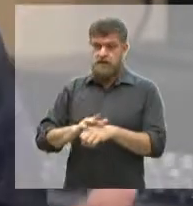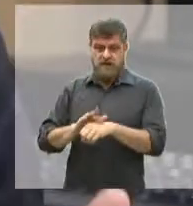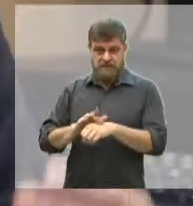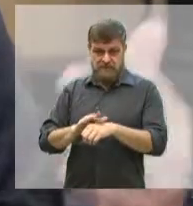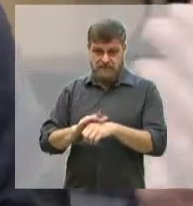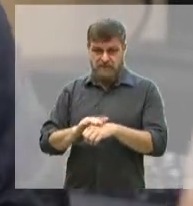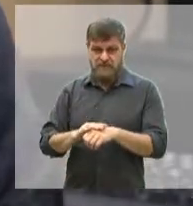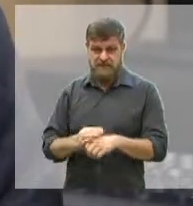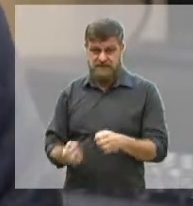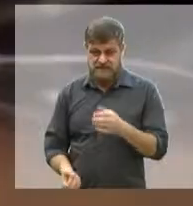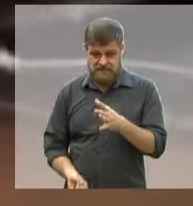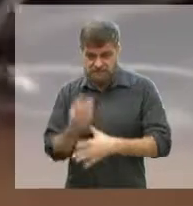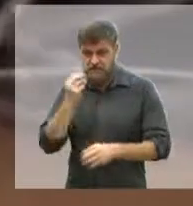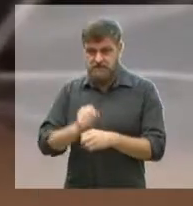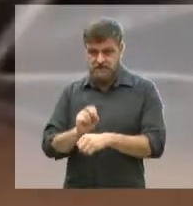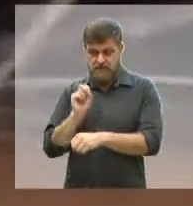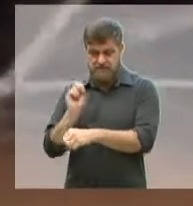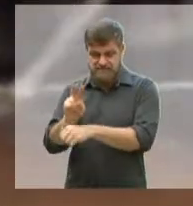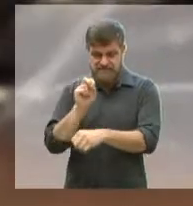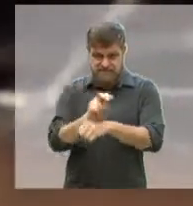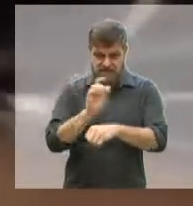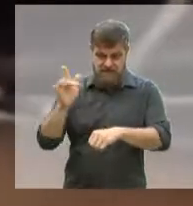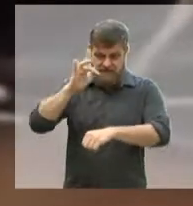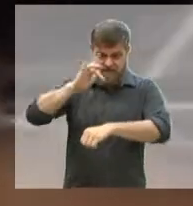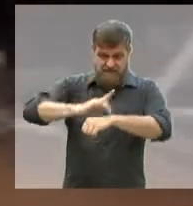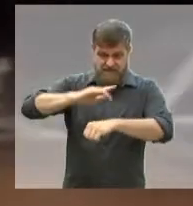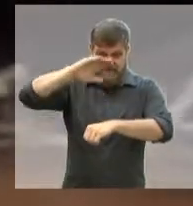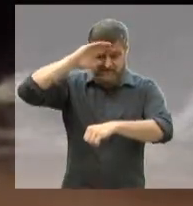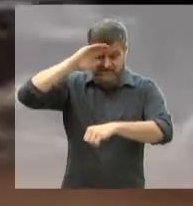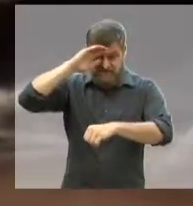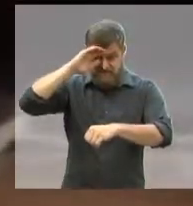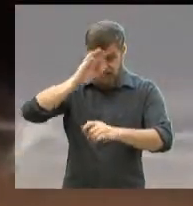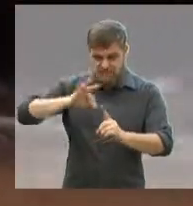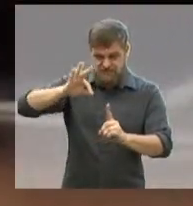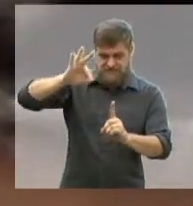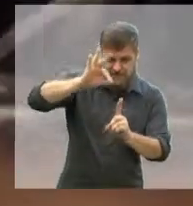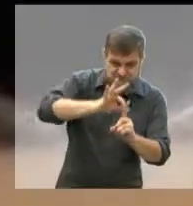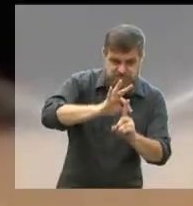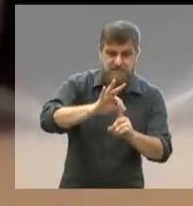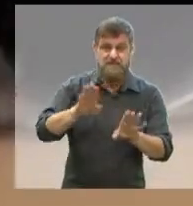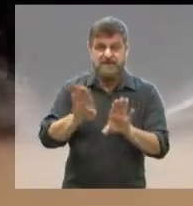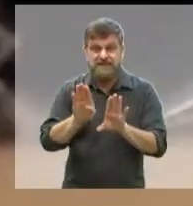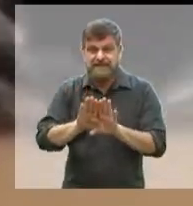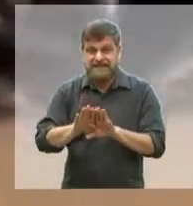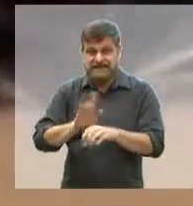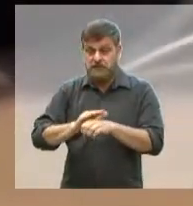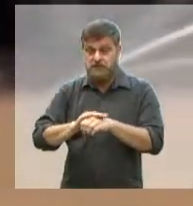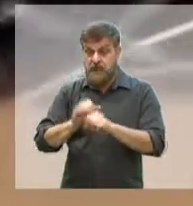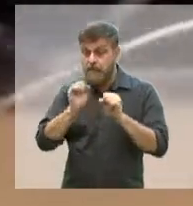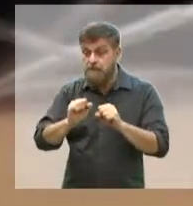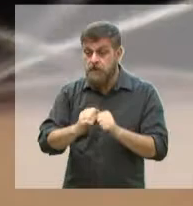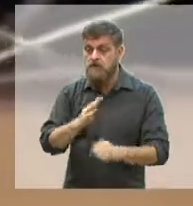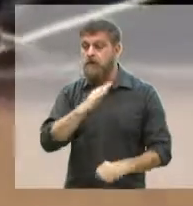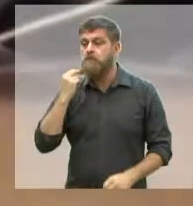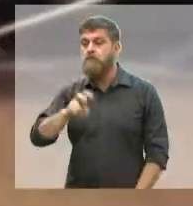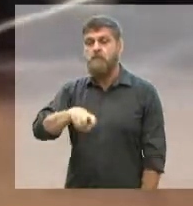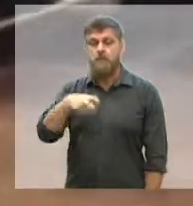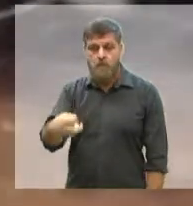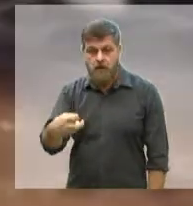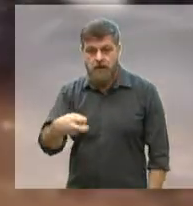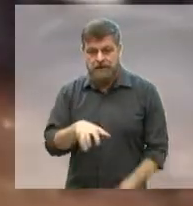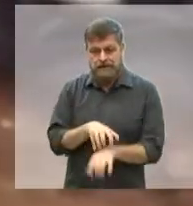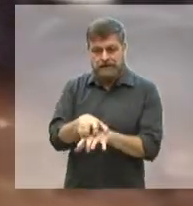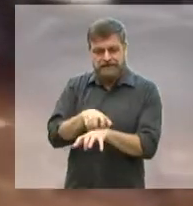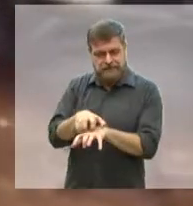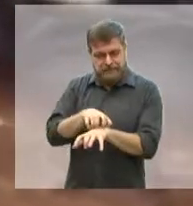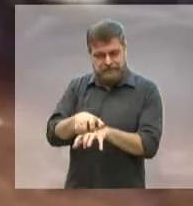as outras doenças transmitidas por mosquitos aqui na cidade de Campinas, como o Zika e o chikungunya, são doenças que matam. O caso do chikungunya